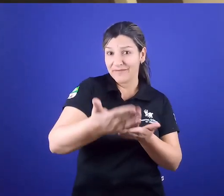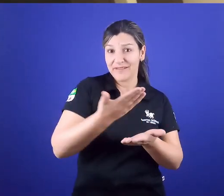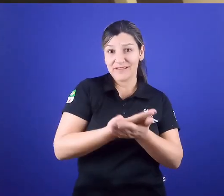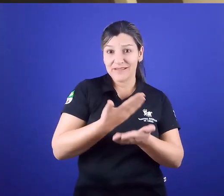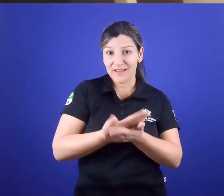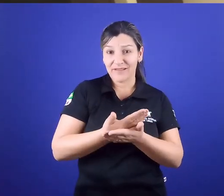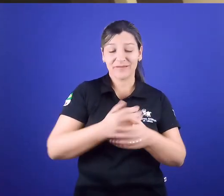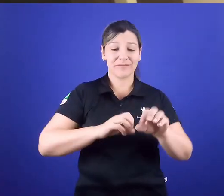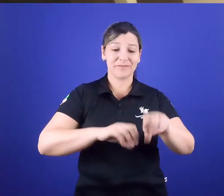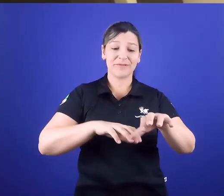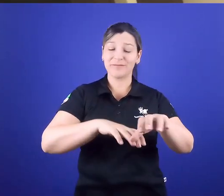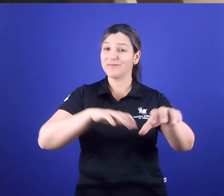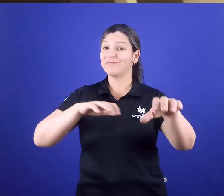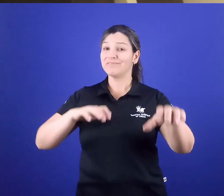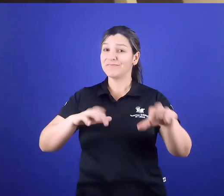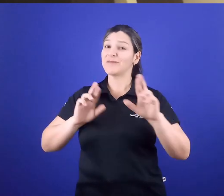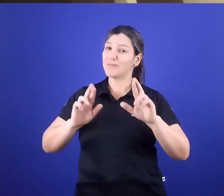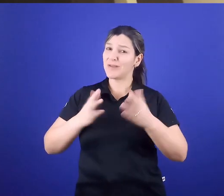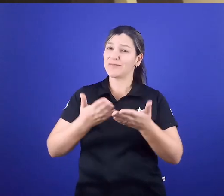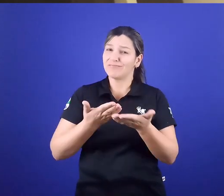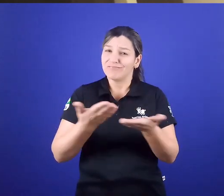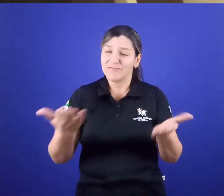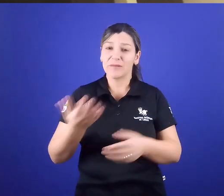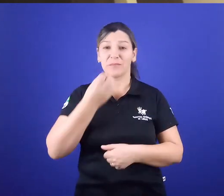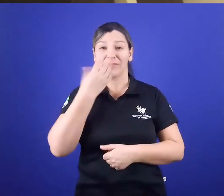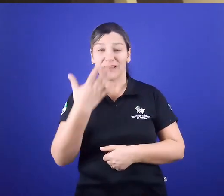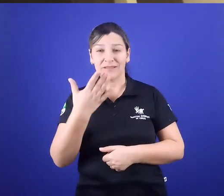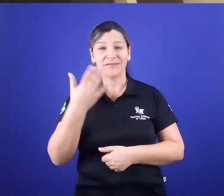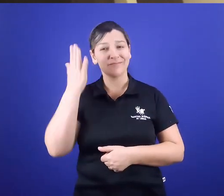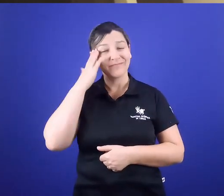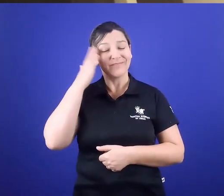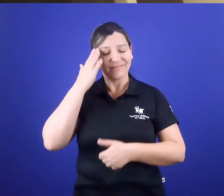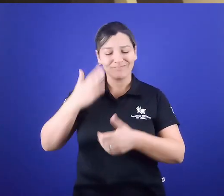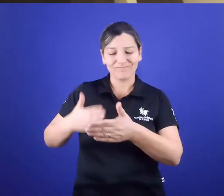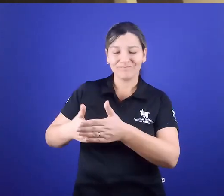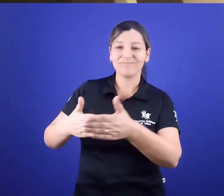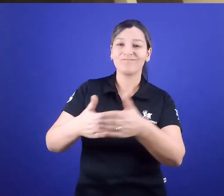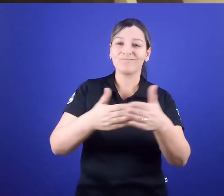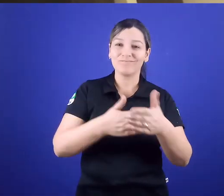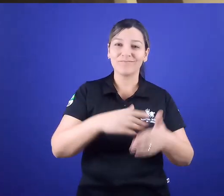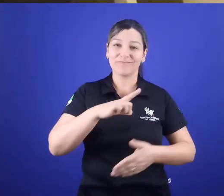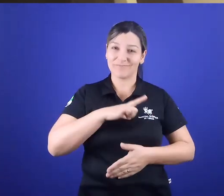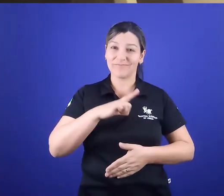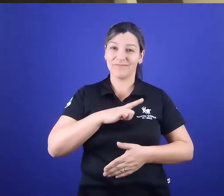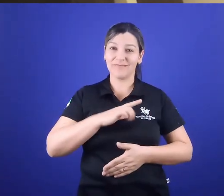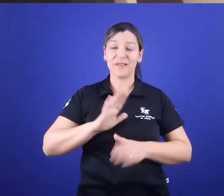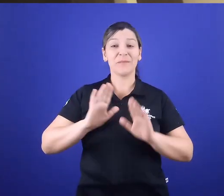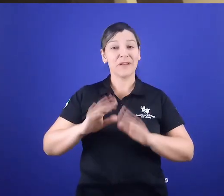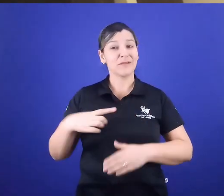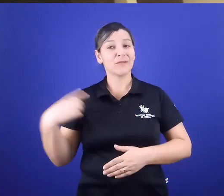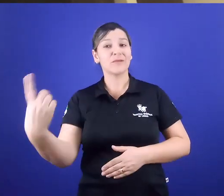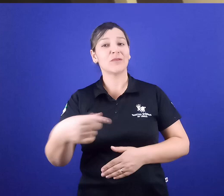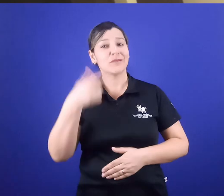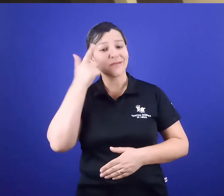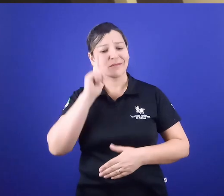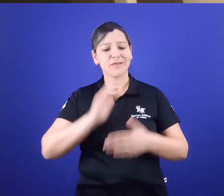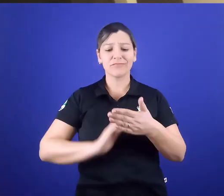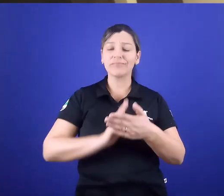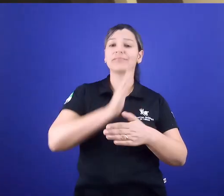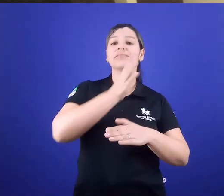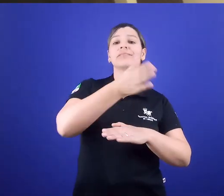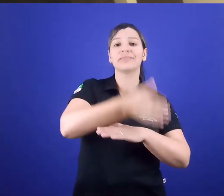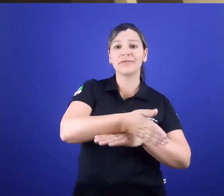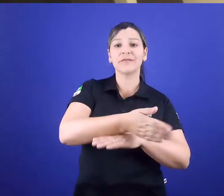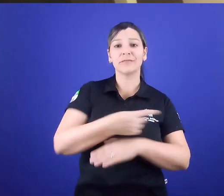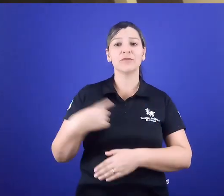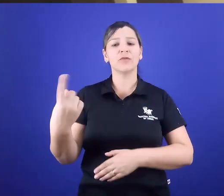remoto, com algumas dificuldades, mas a gente sabia que isso iria acontecer, né? Estava no previsto e eu acho que a gente conseguiu